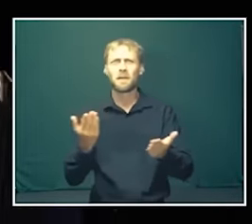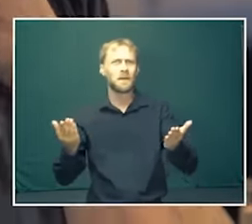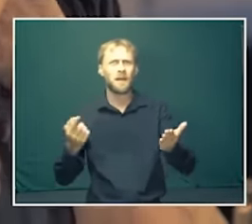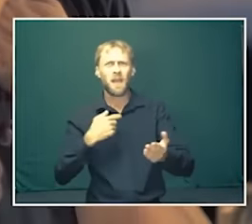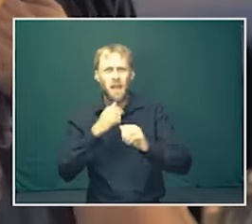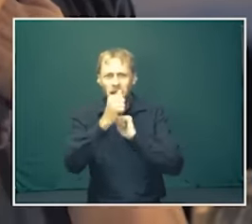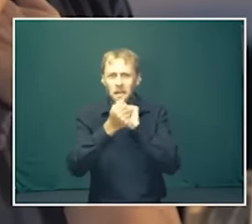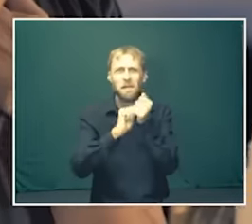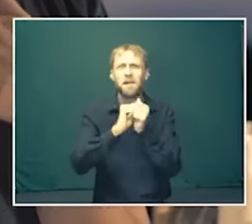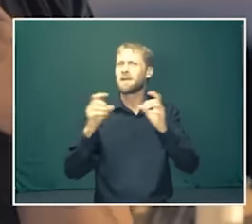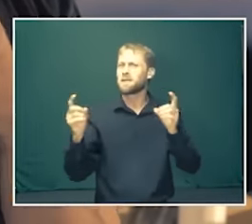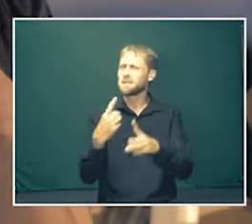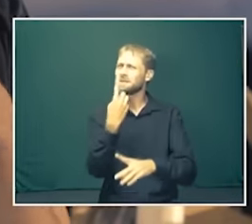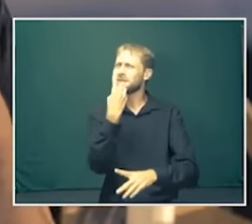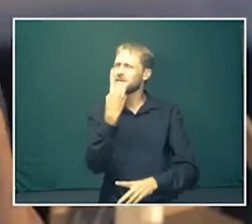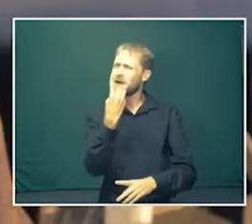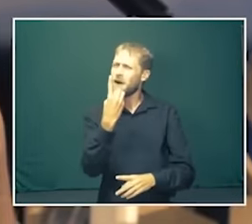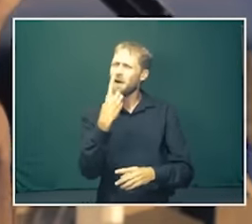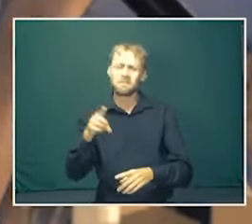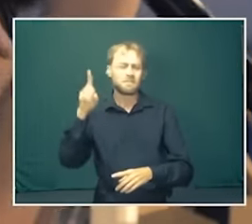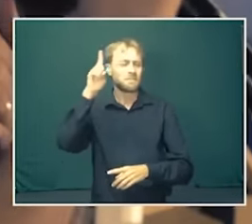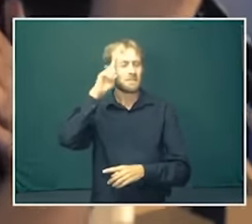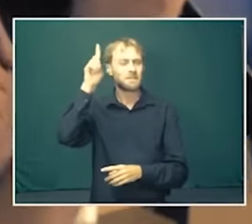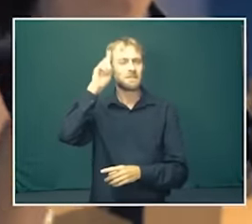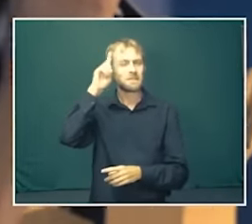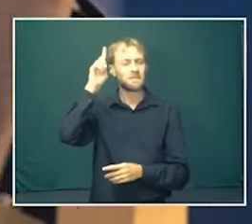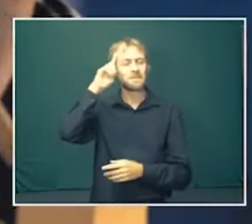eu beijaria a mesma boca todo